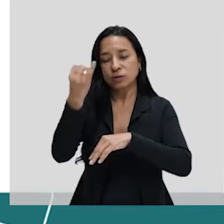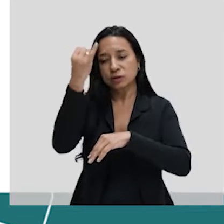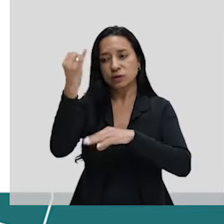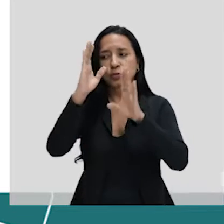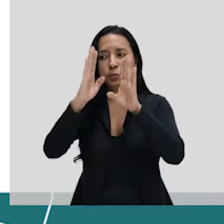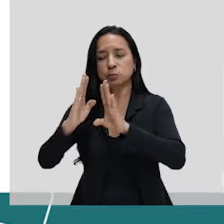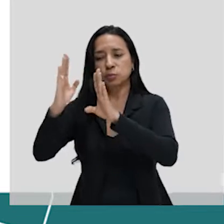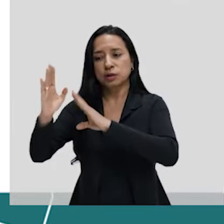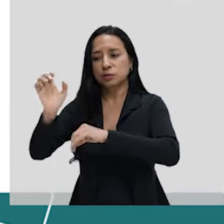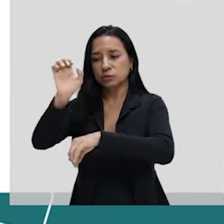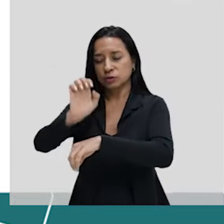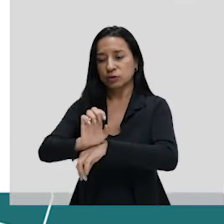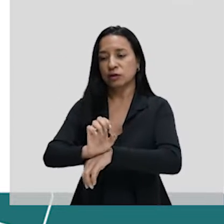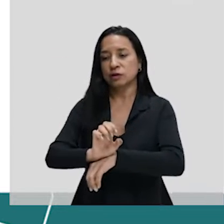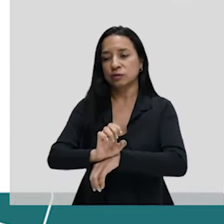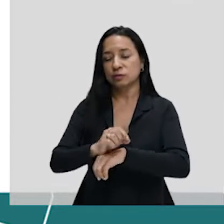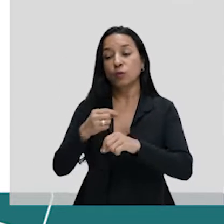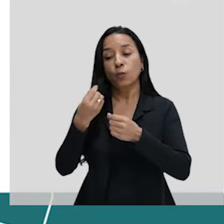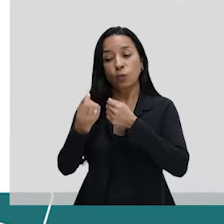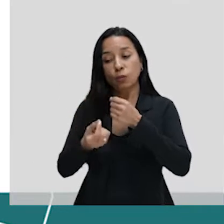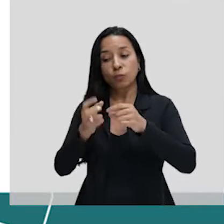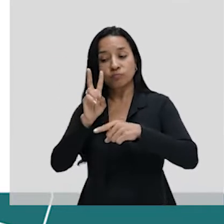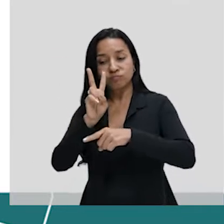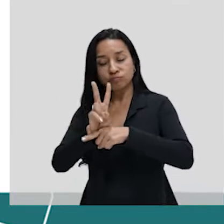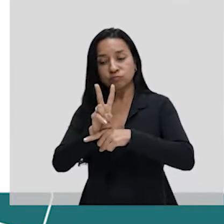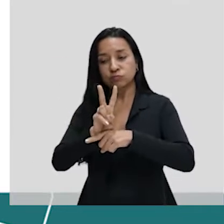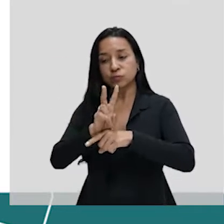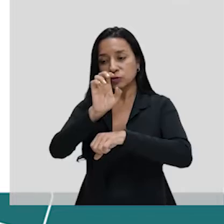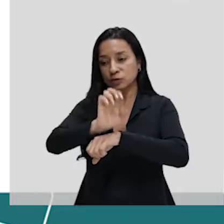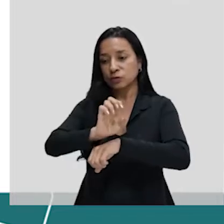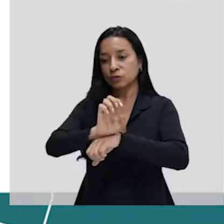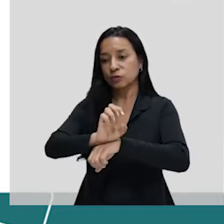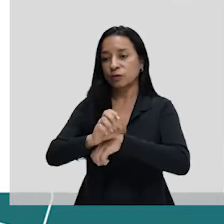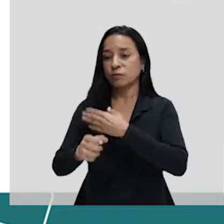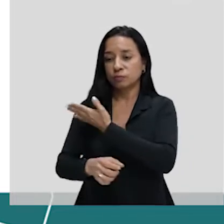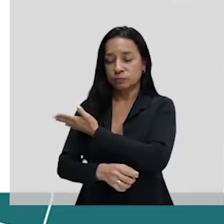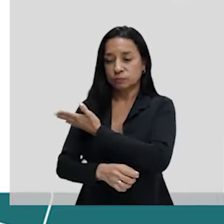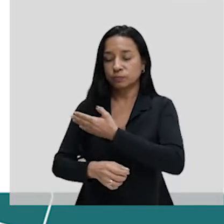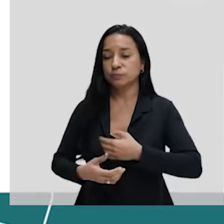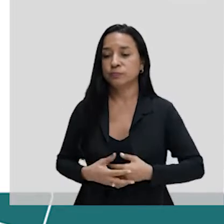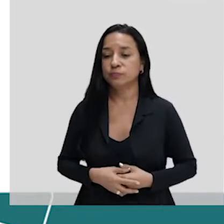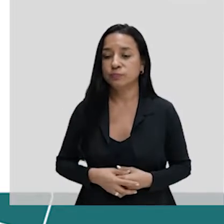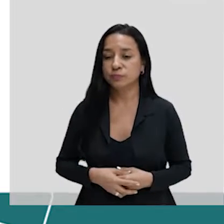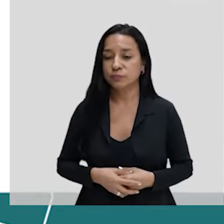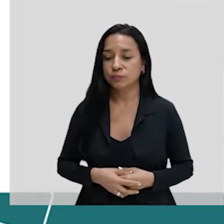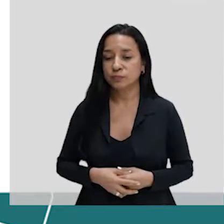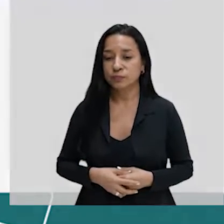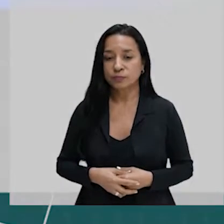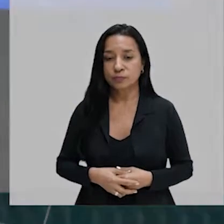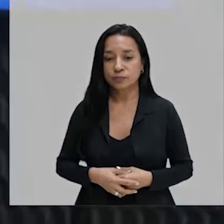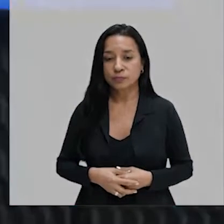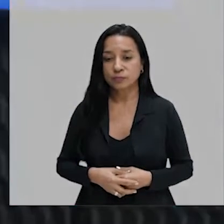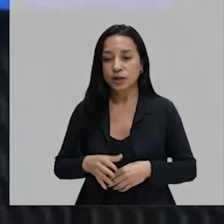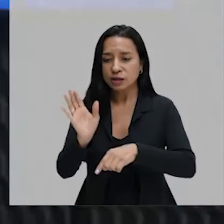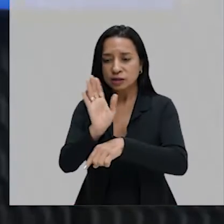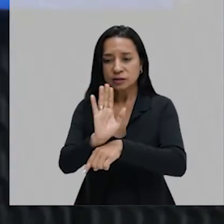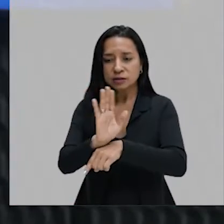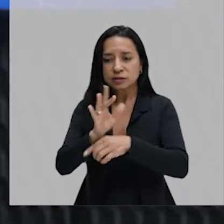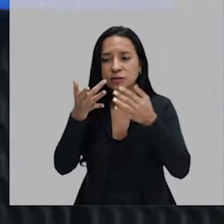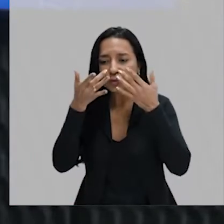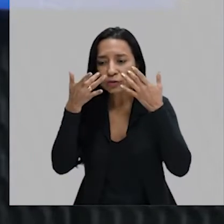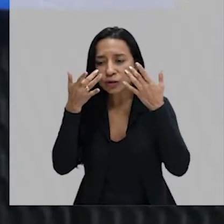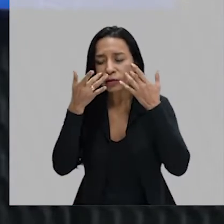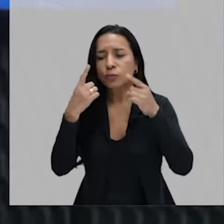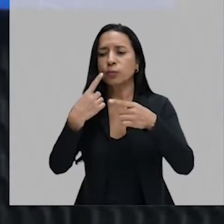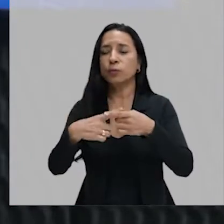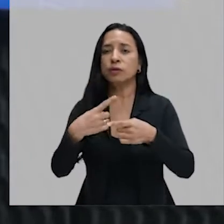foi tombado como patrimônio estadual de Minas Gerais, certo? E ele é maravilhoso. Cine Teatro, eu falei Cine Teatro, por